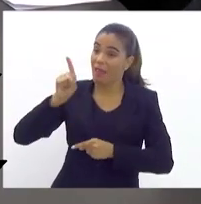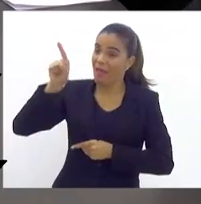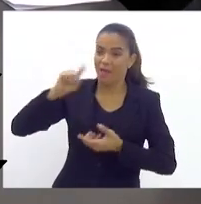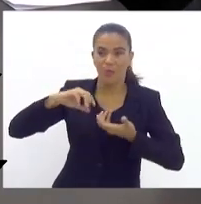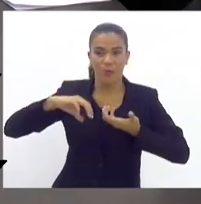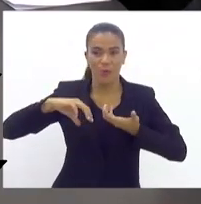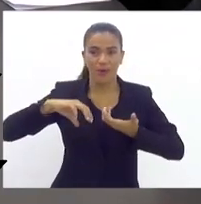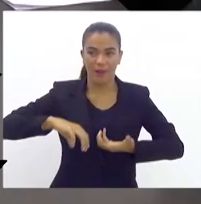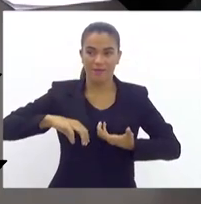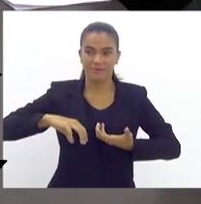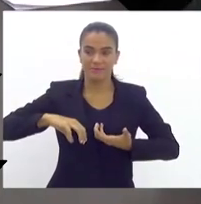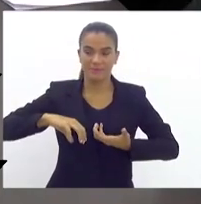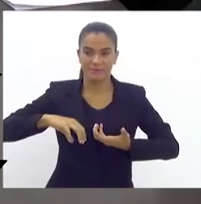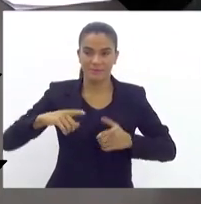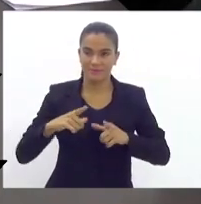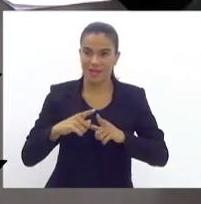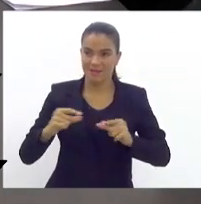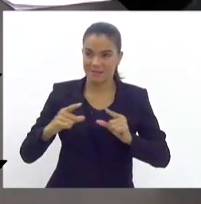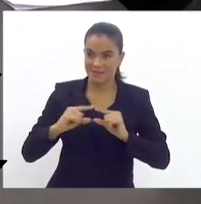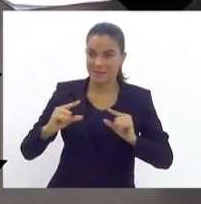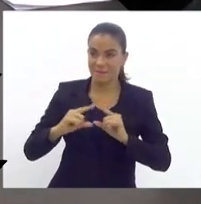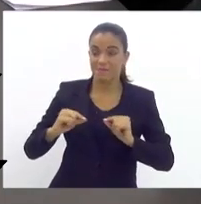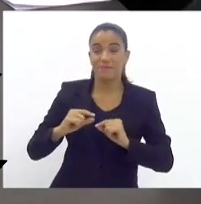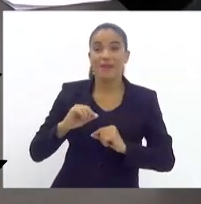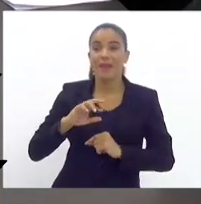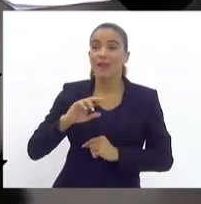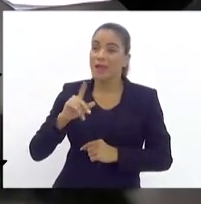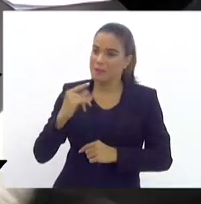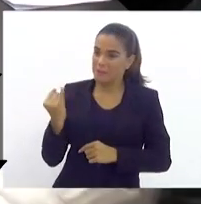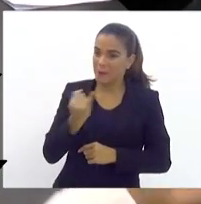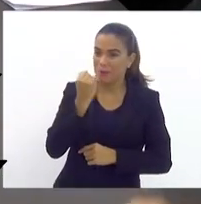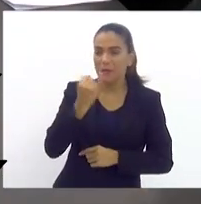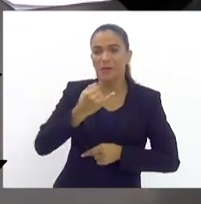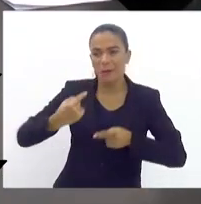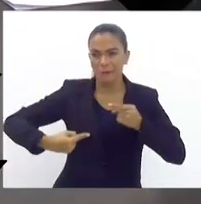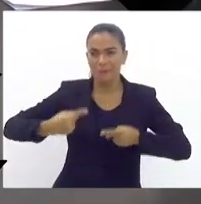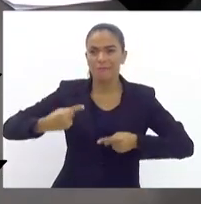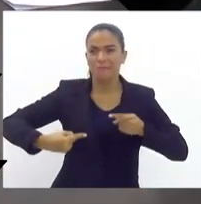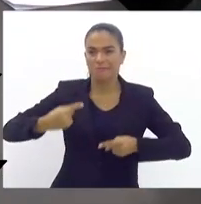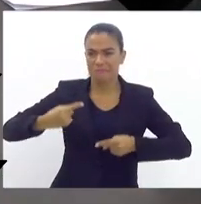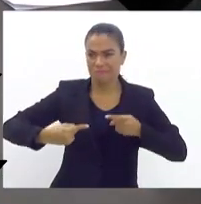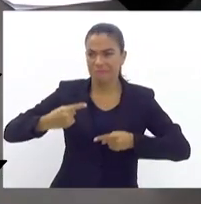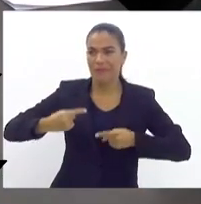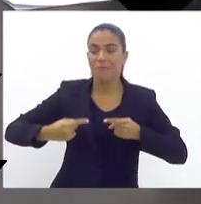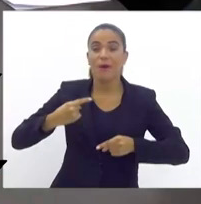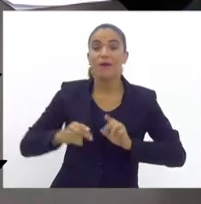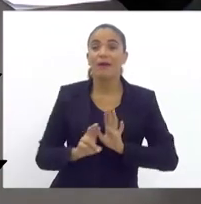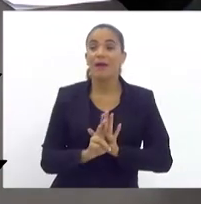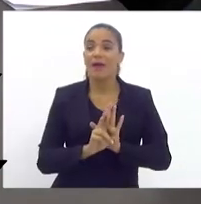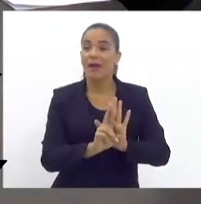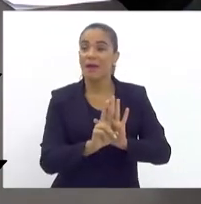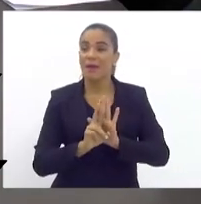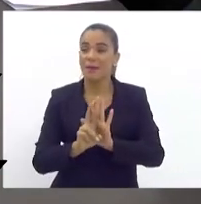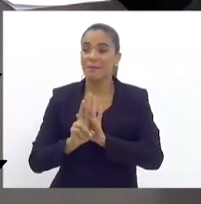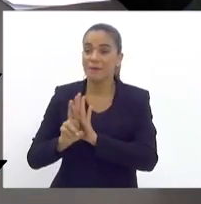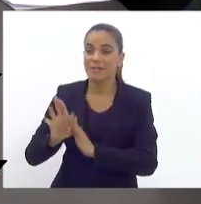Congresso. Isso é muito importante ser dito, é um tipo de debate onde os representantes